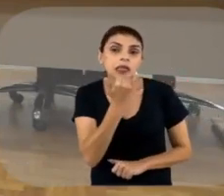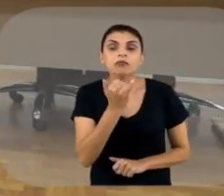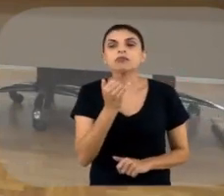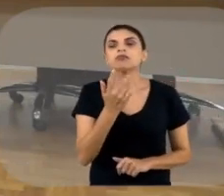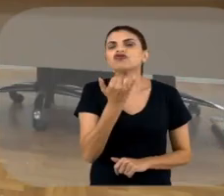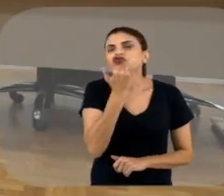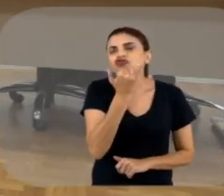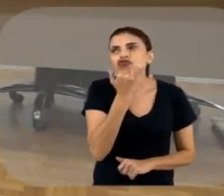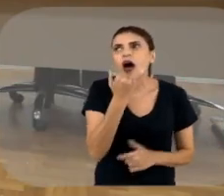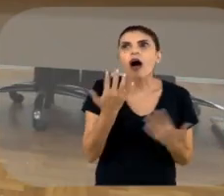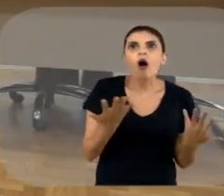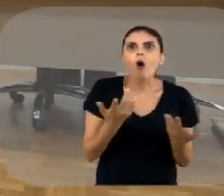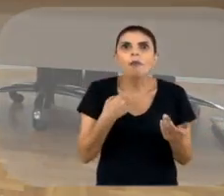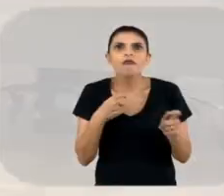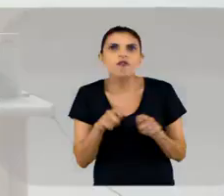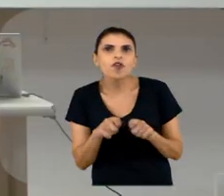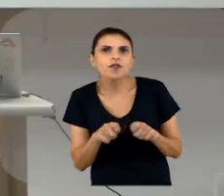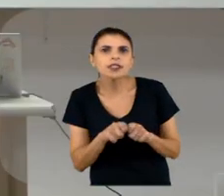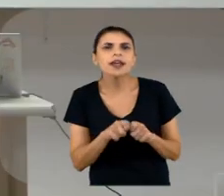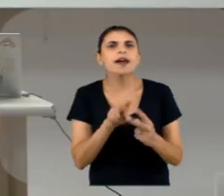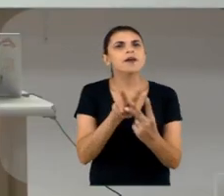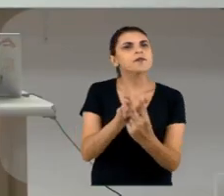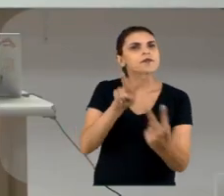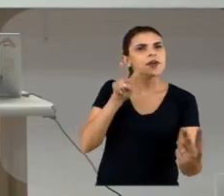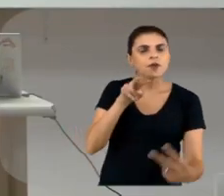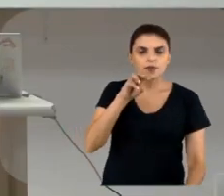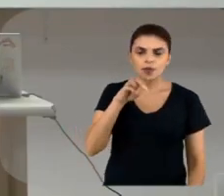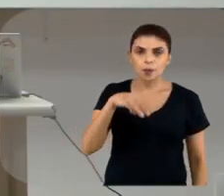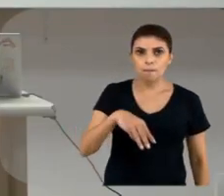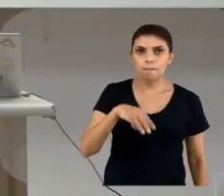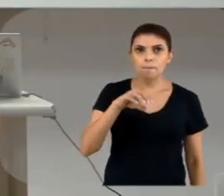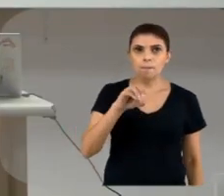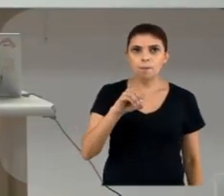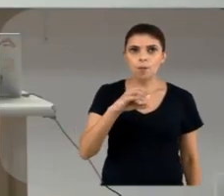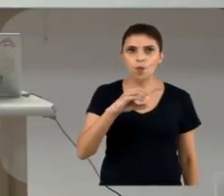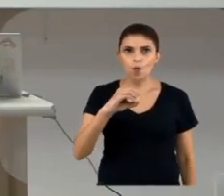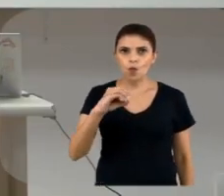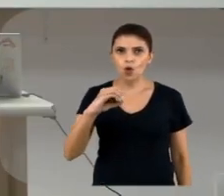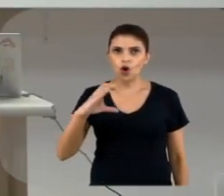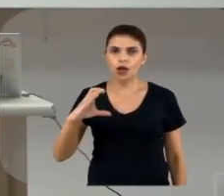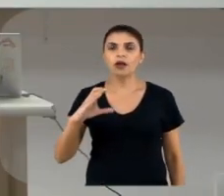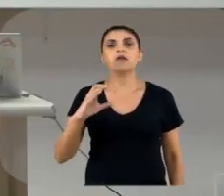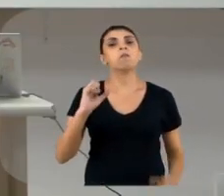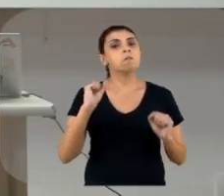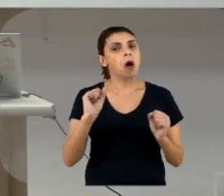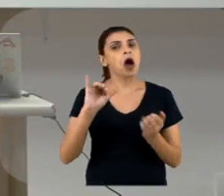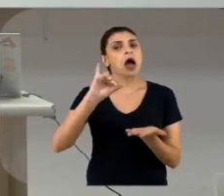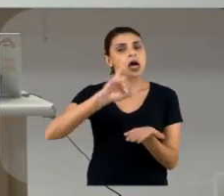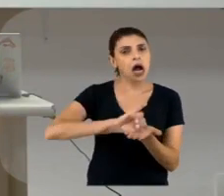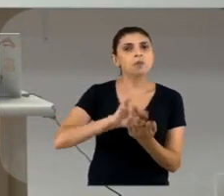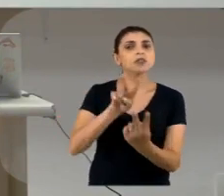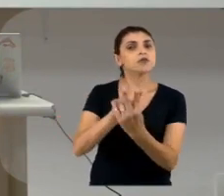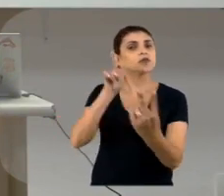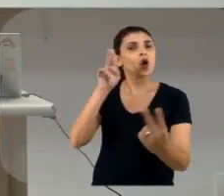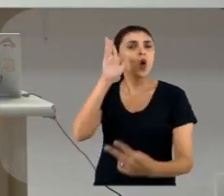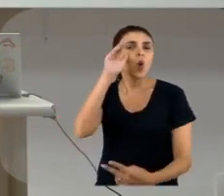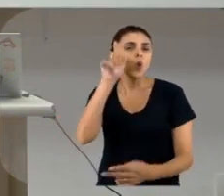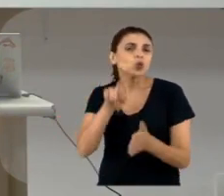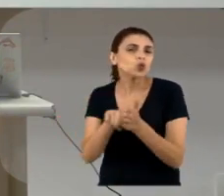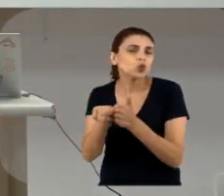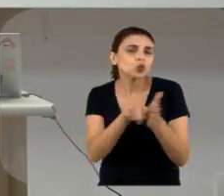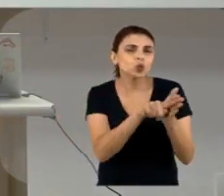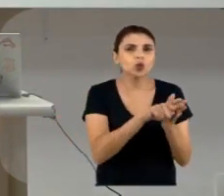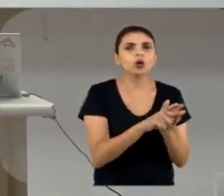uma base mesmo. Ah, meu Deus! Né? Mesmo como um recurso, né? De consulta mesmo,